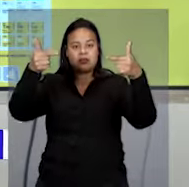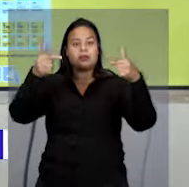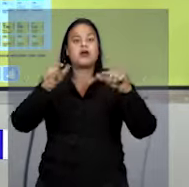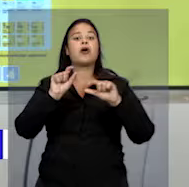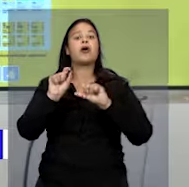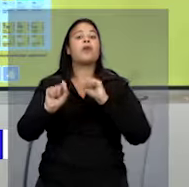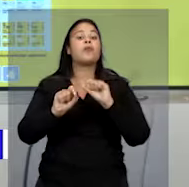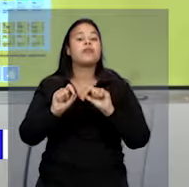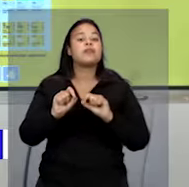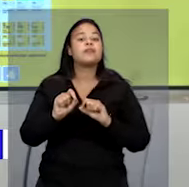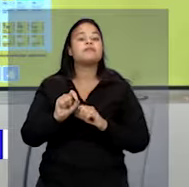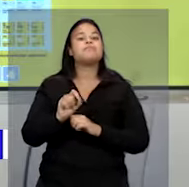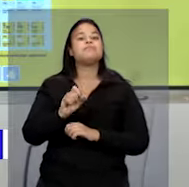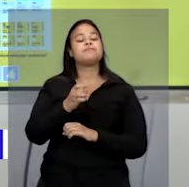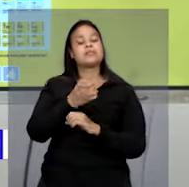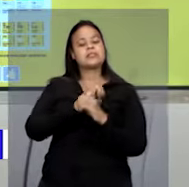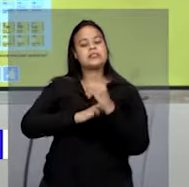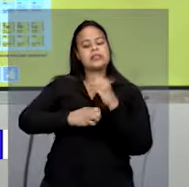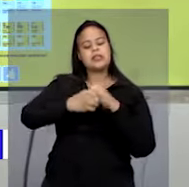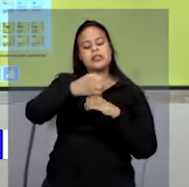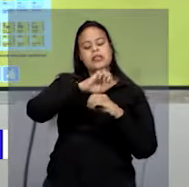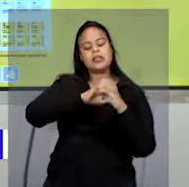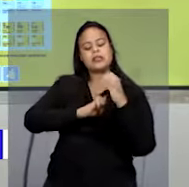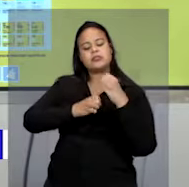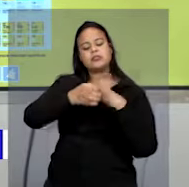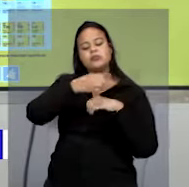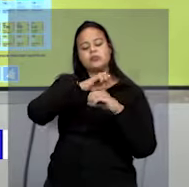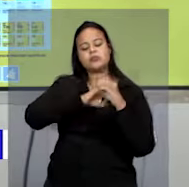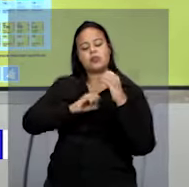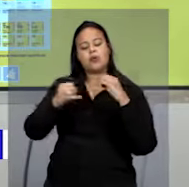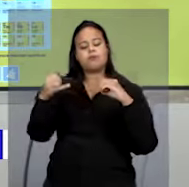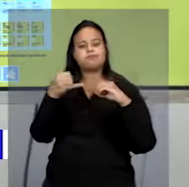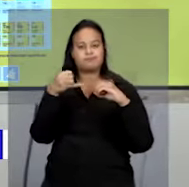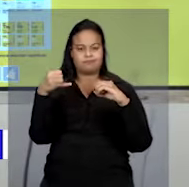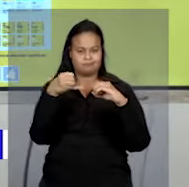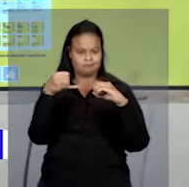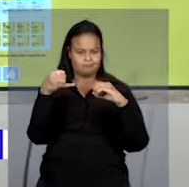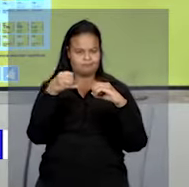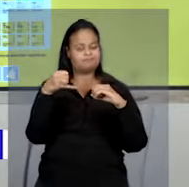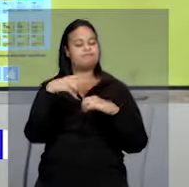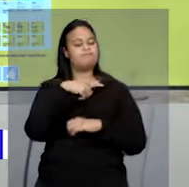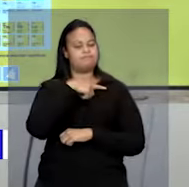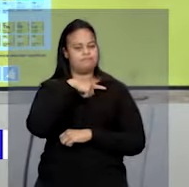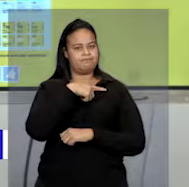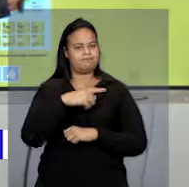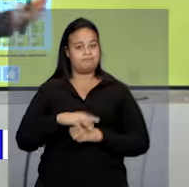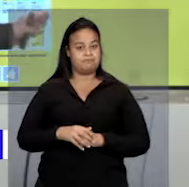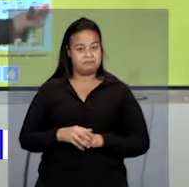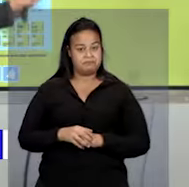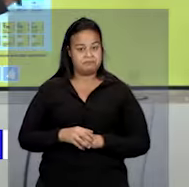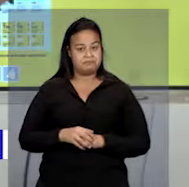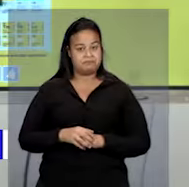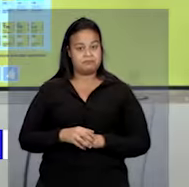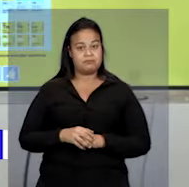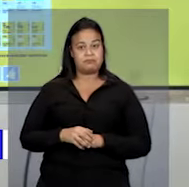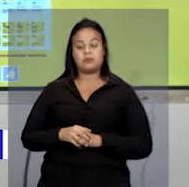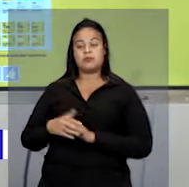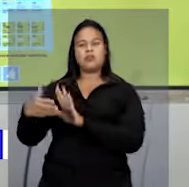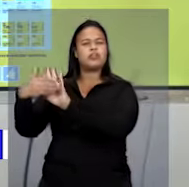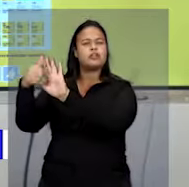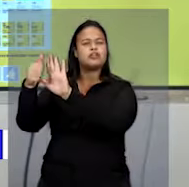chamada eletronegatividade. Então, vamos excluir aqui os gases nobres,